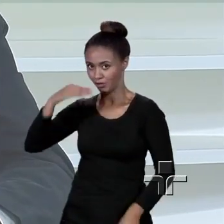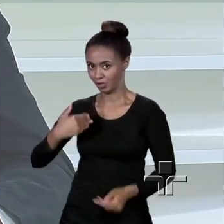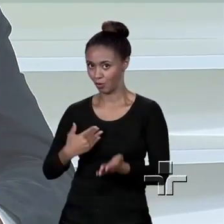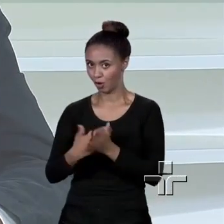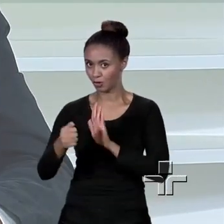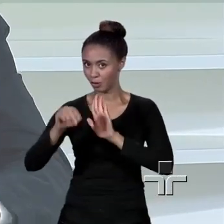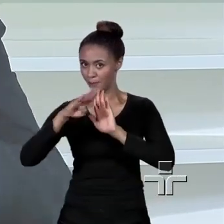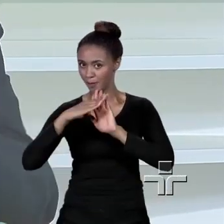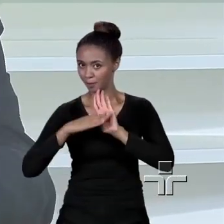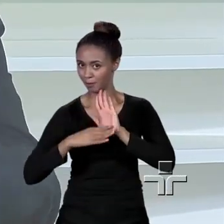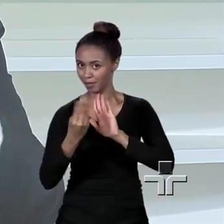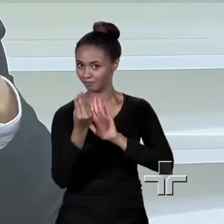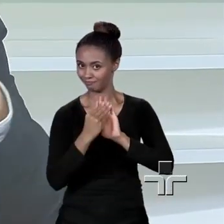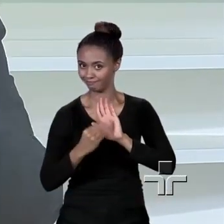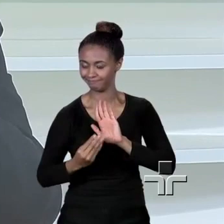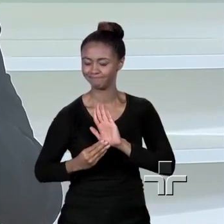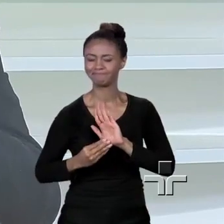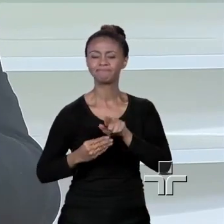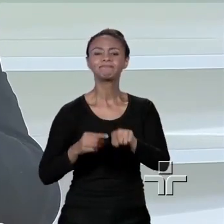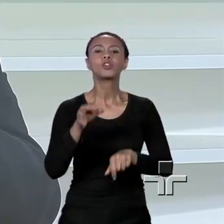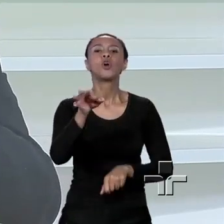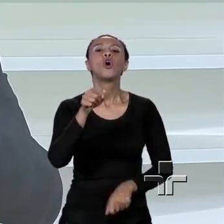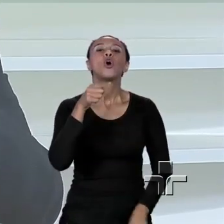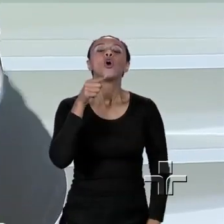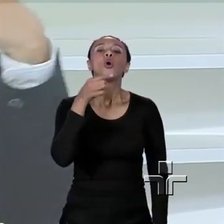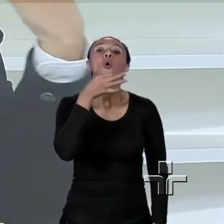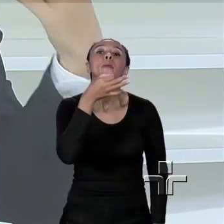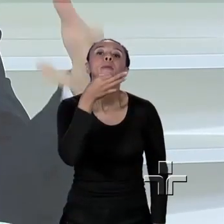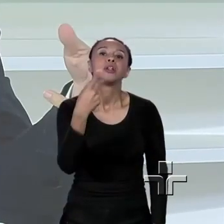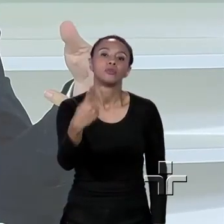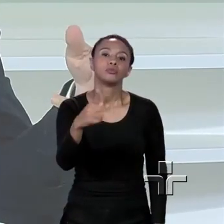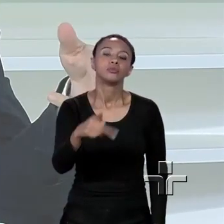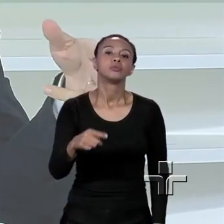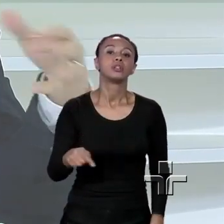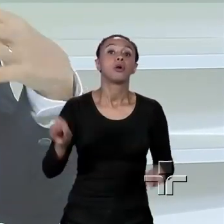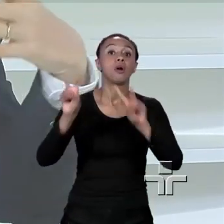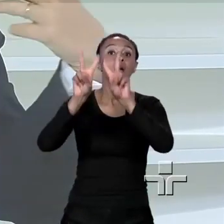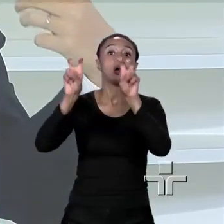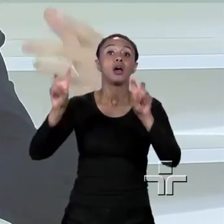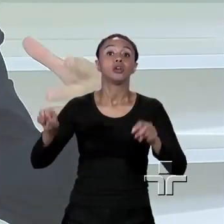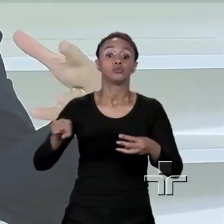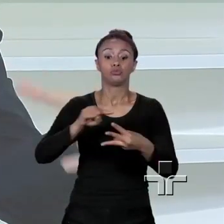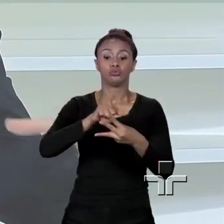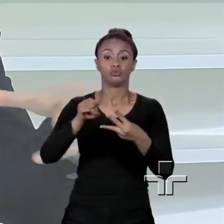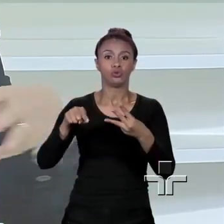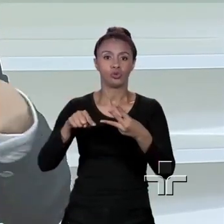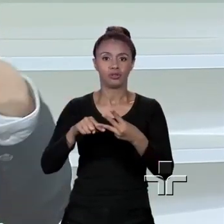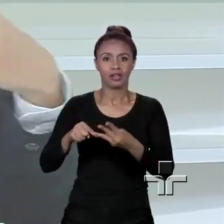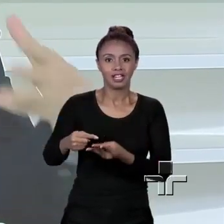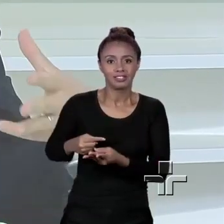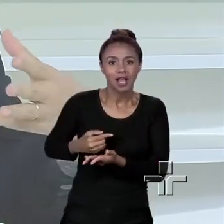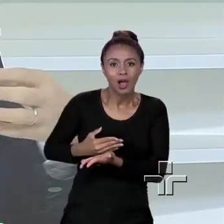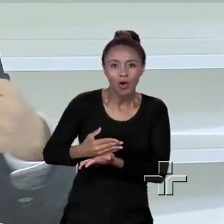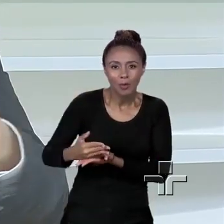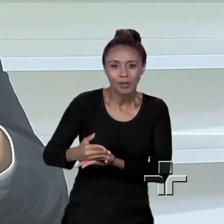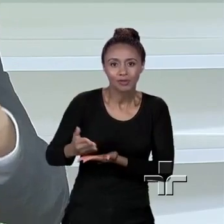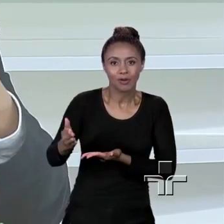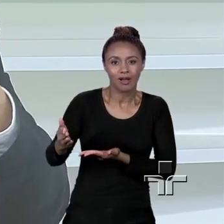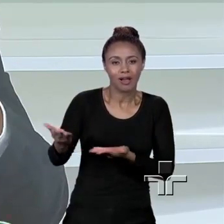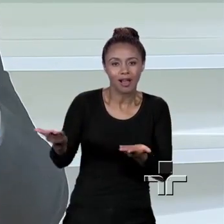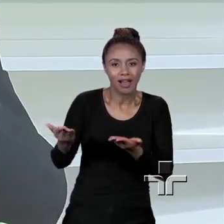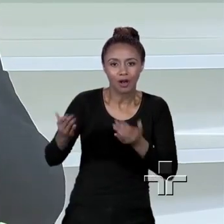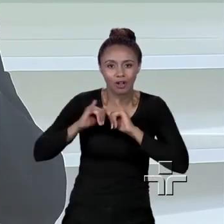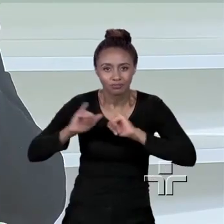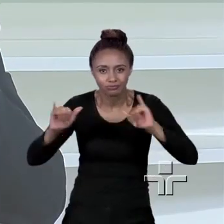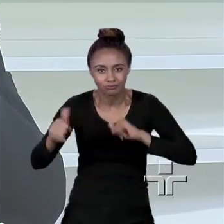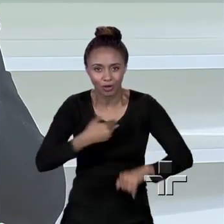pauta, eu queria a sua opinião sobre 3 assuntos que apareceram agora nesse período formativo do governo Bolsonaro.